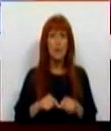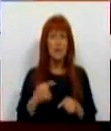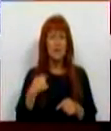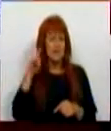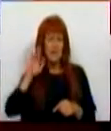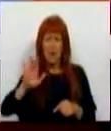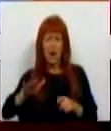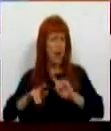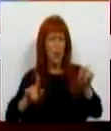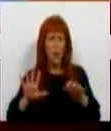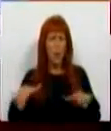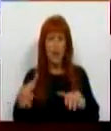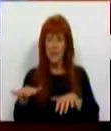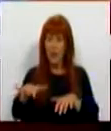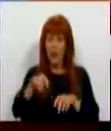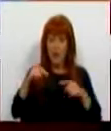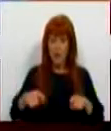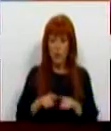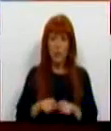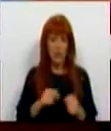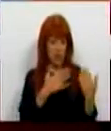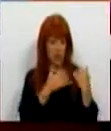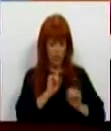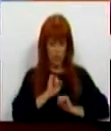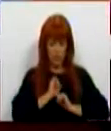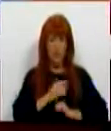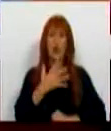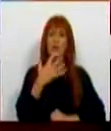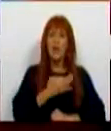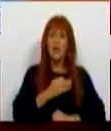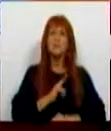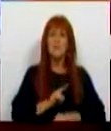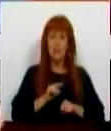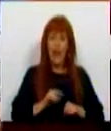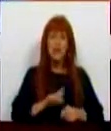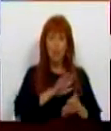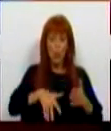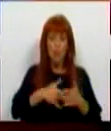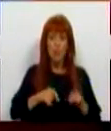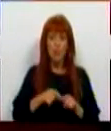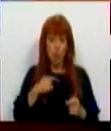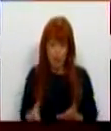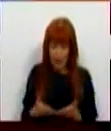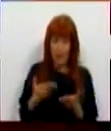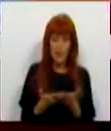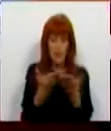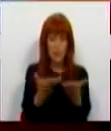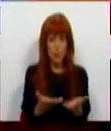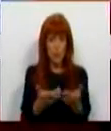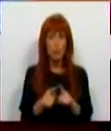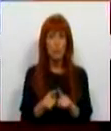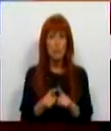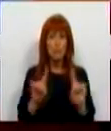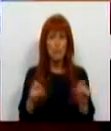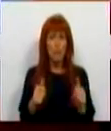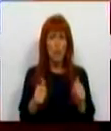depreciada qualquer uma das áreas que temos sob nossa tutela, e acreditamos que este programa que hoje apresentamos é um bom resumo